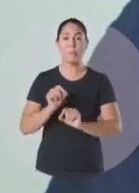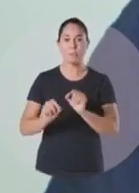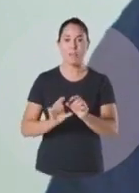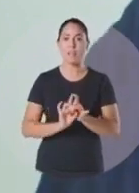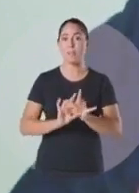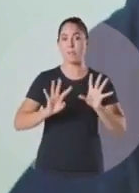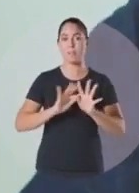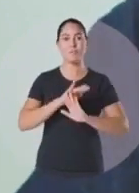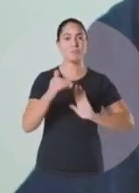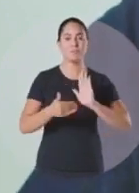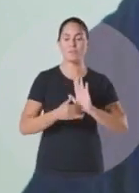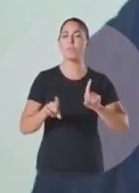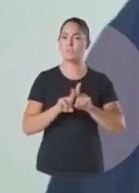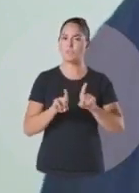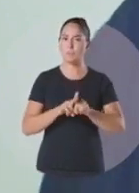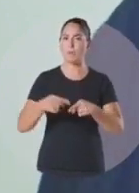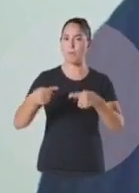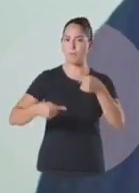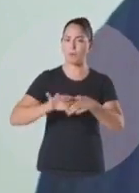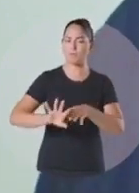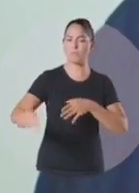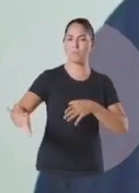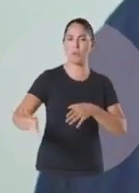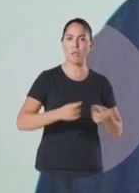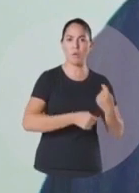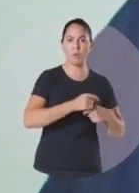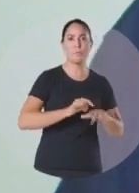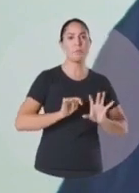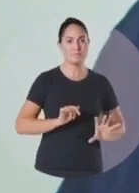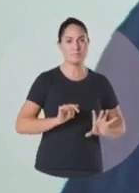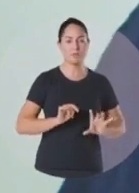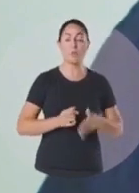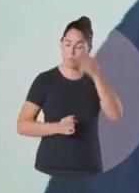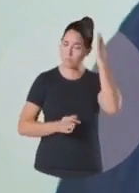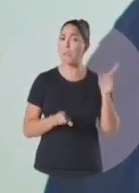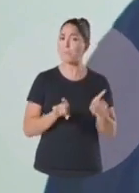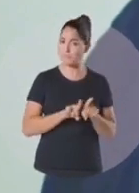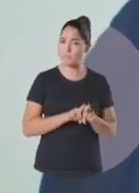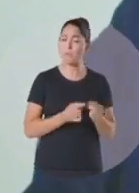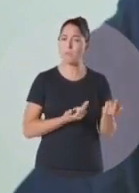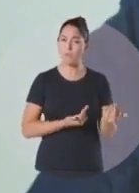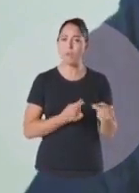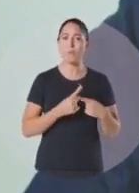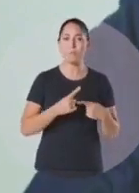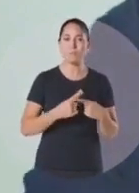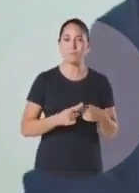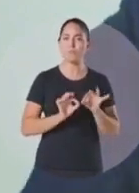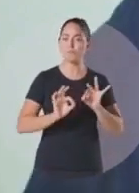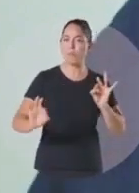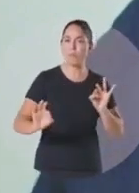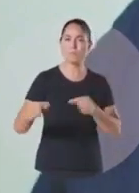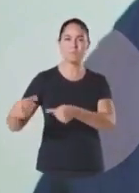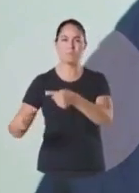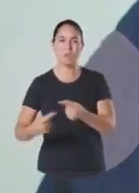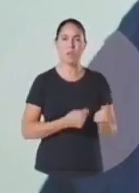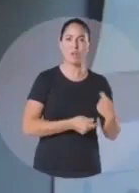Independência total e que a política ficasse longe da economia. Com o Temer, foi a mesma coisa. Política